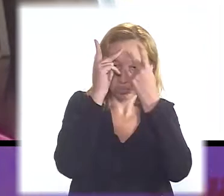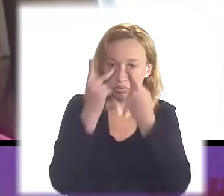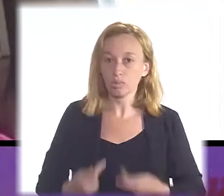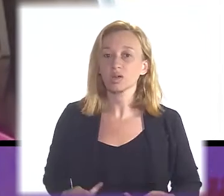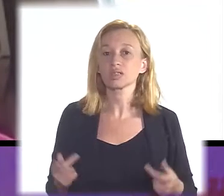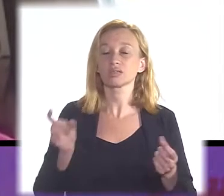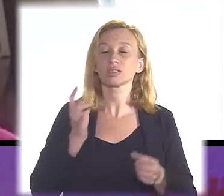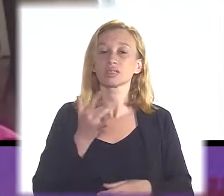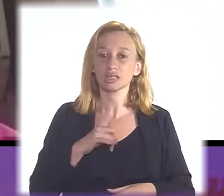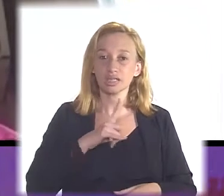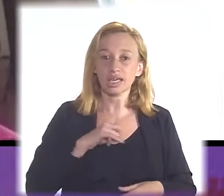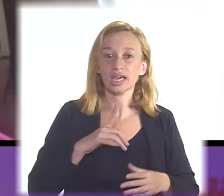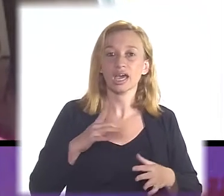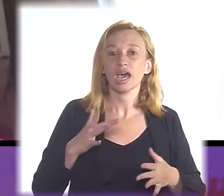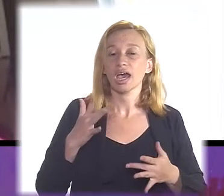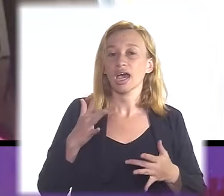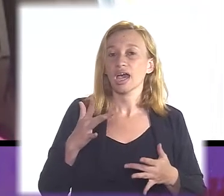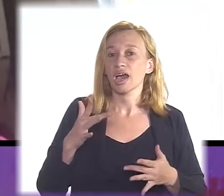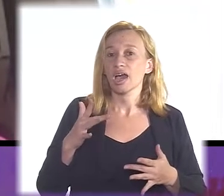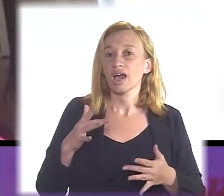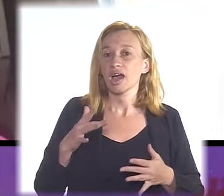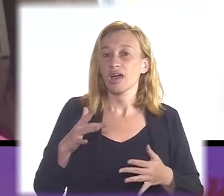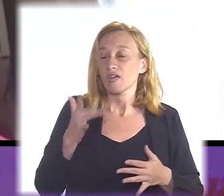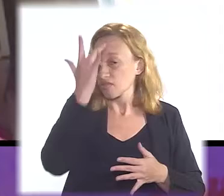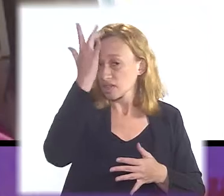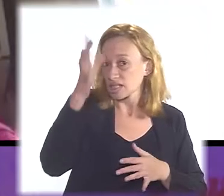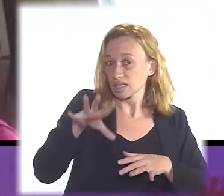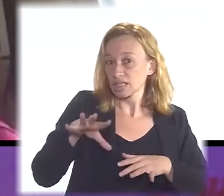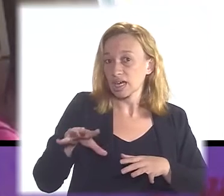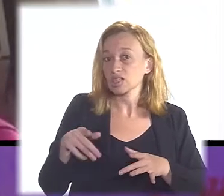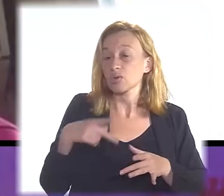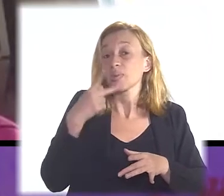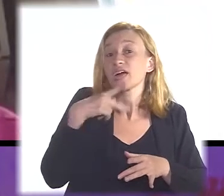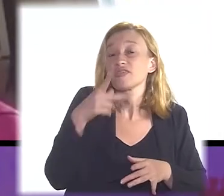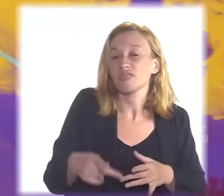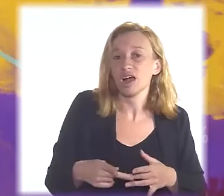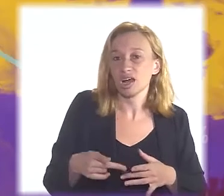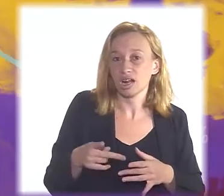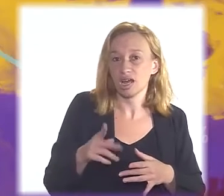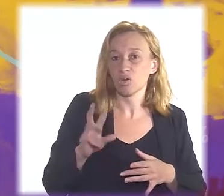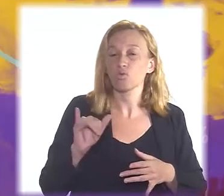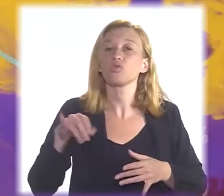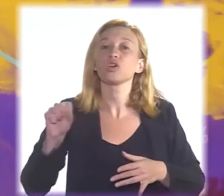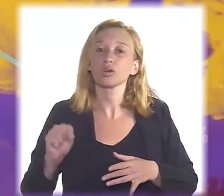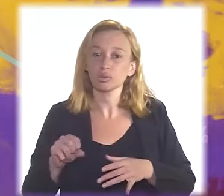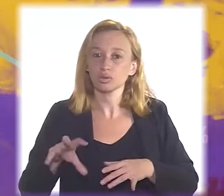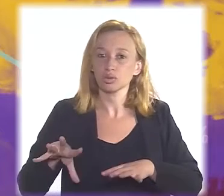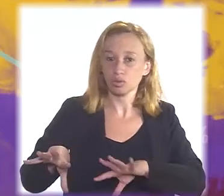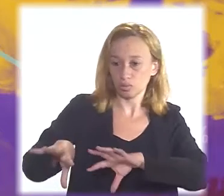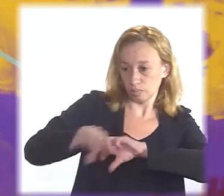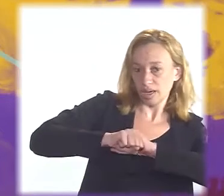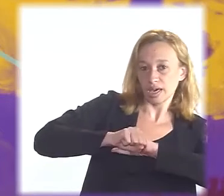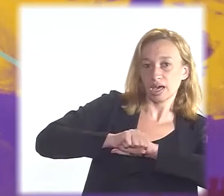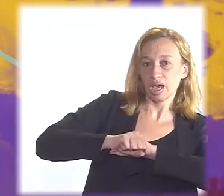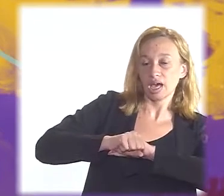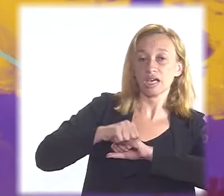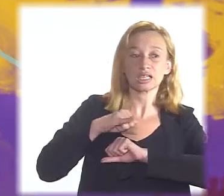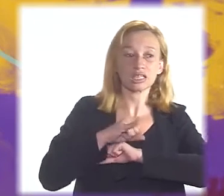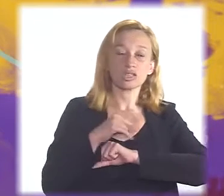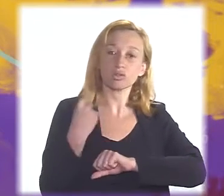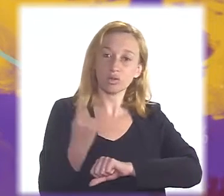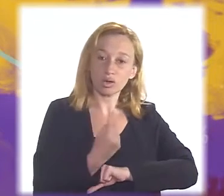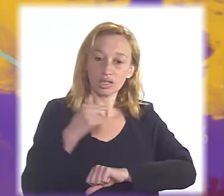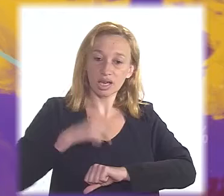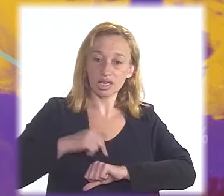tem a facilidade, pela proximidade, de passar, até pela fala, o vírus para outra pessoa. Se ao invés de nós não